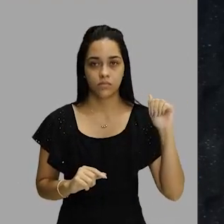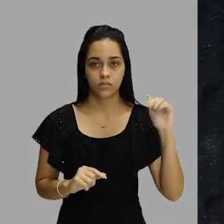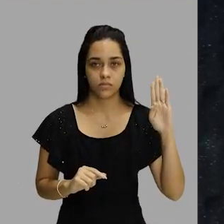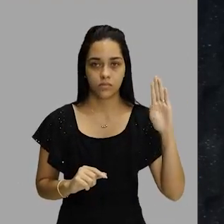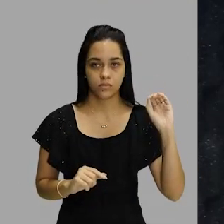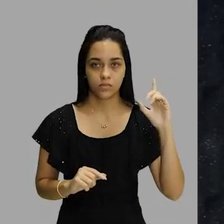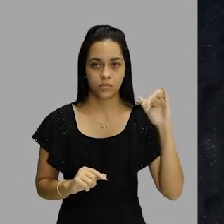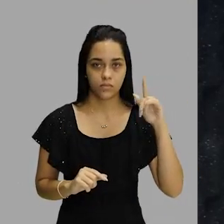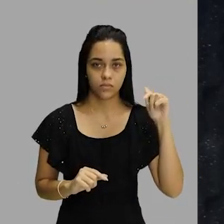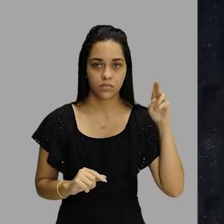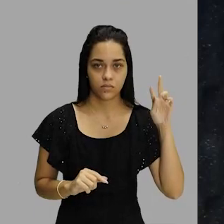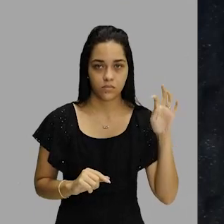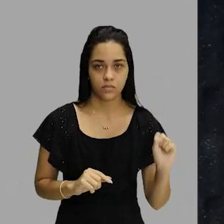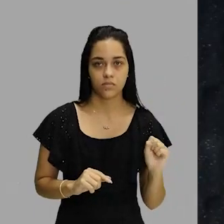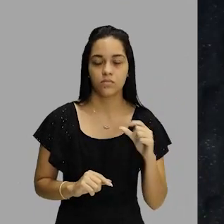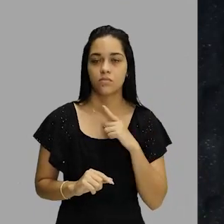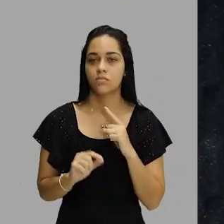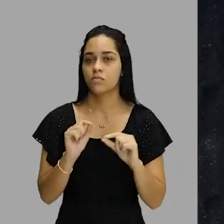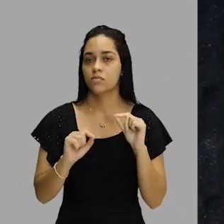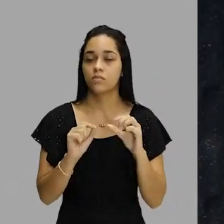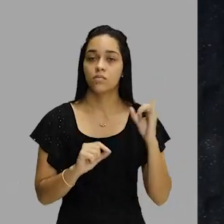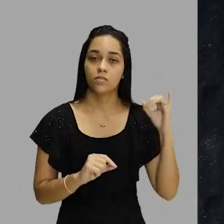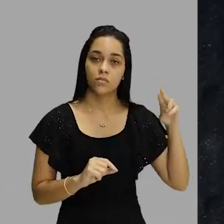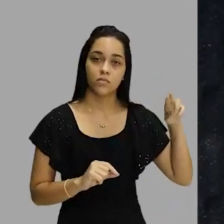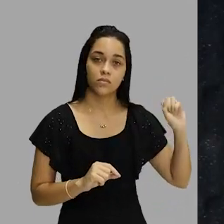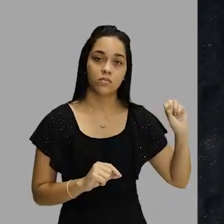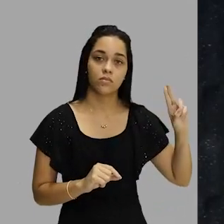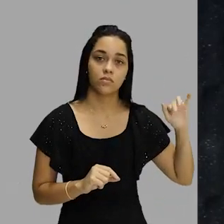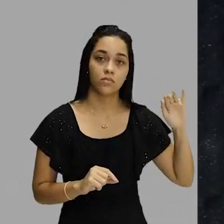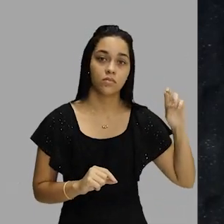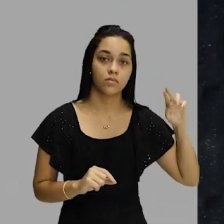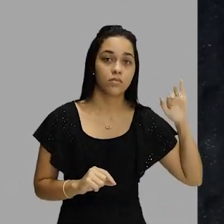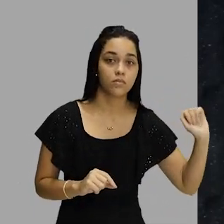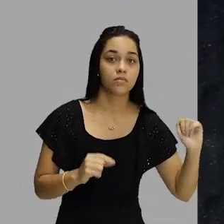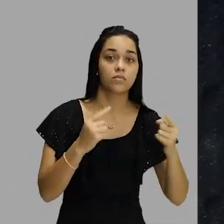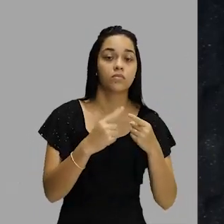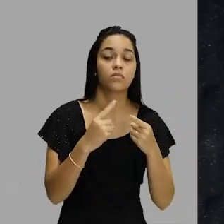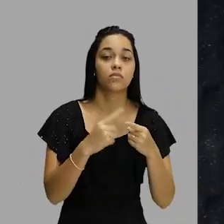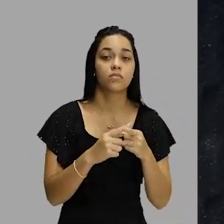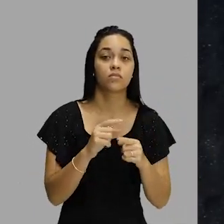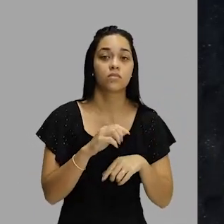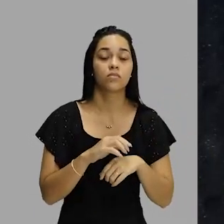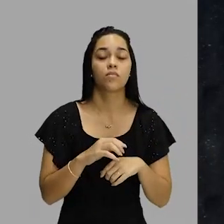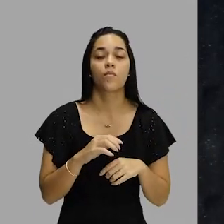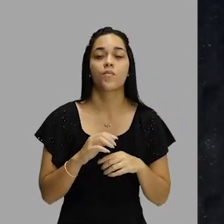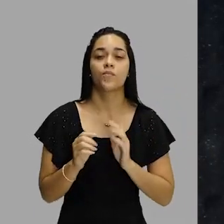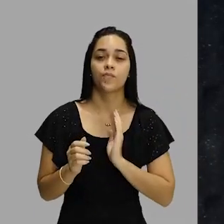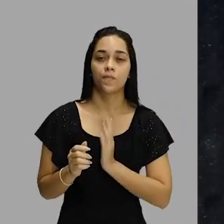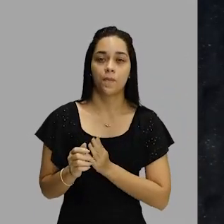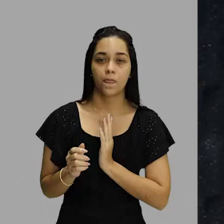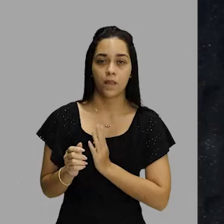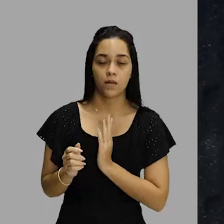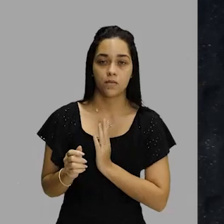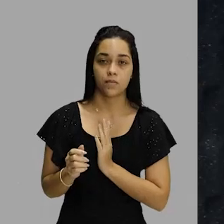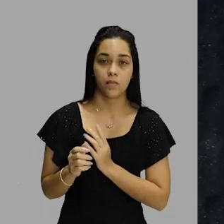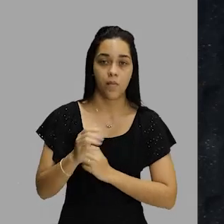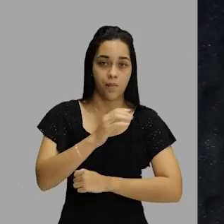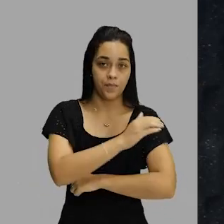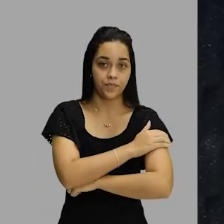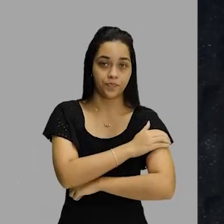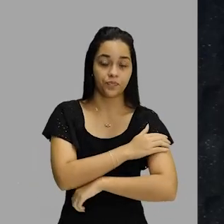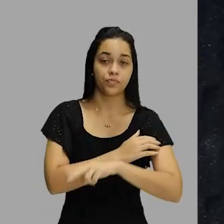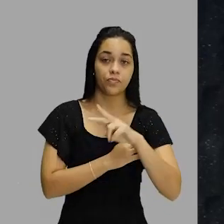ele pode ter ali uma insuficiência cardíaca, porque o músculo cardíaco, que antes estava atrofiado, ele vai perder a